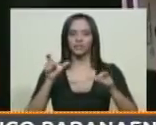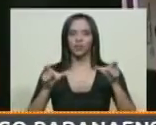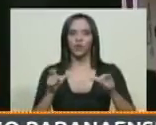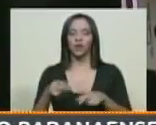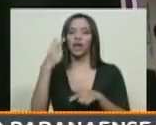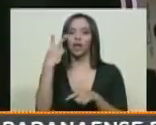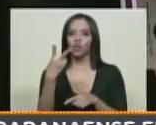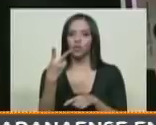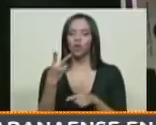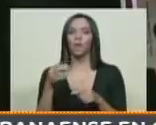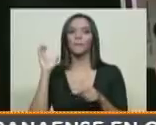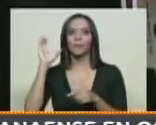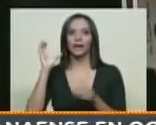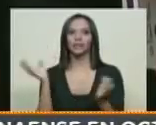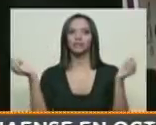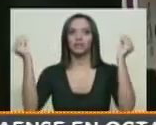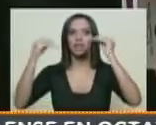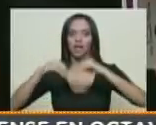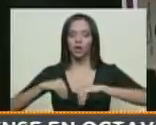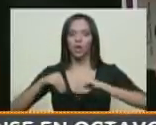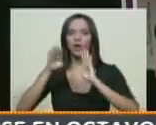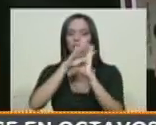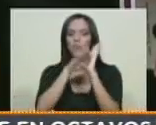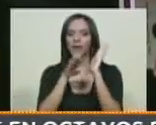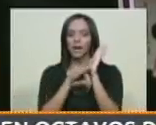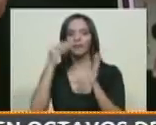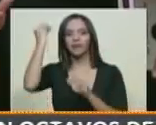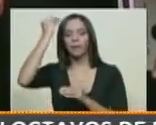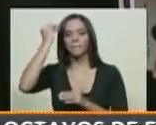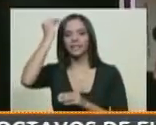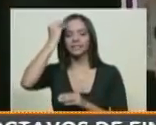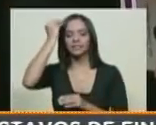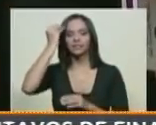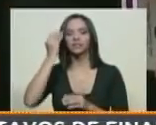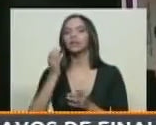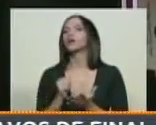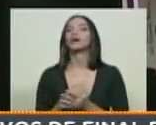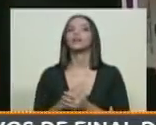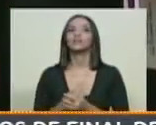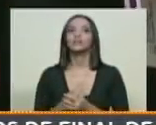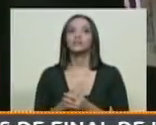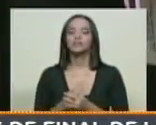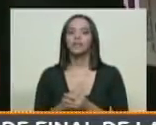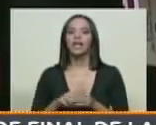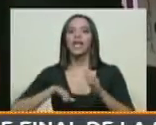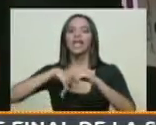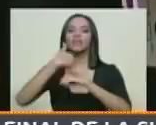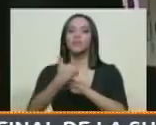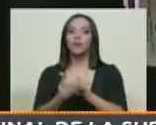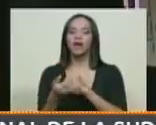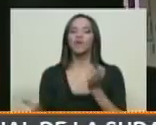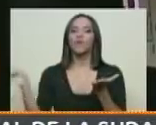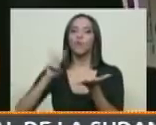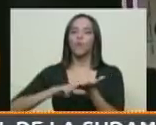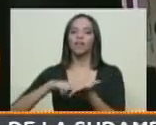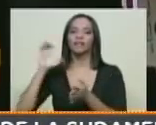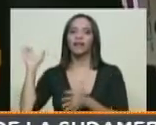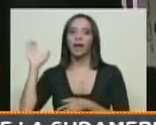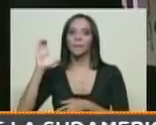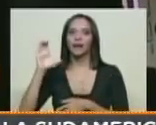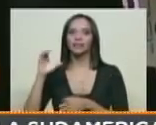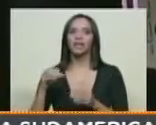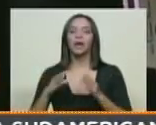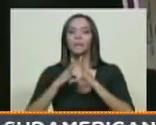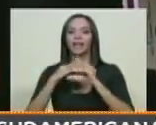O programa que já foi iniciado em outros países. Volta à pátria. Del plan Vuelta a la Patria. Que queiram voltar. Para todos